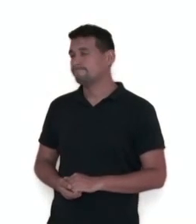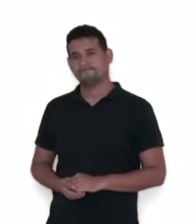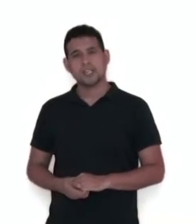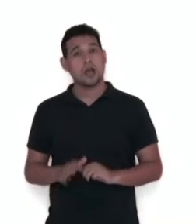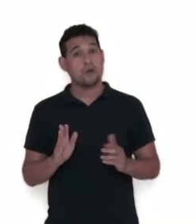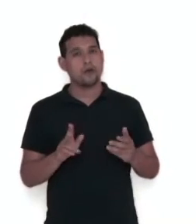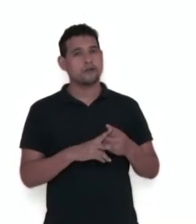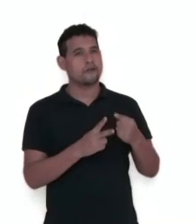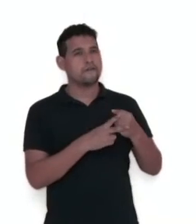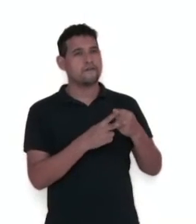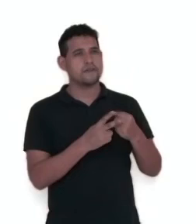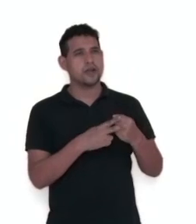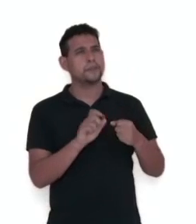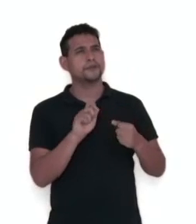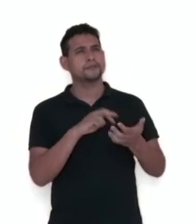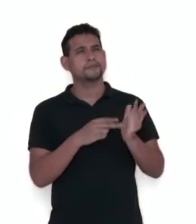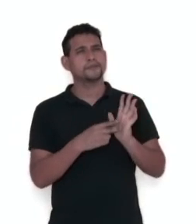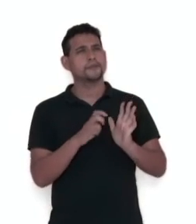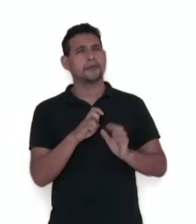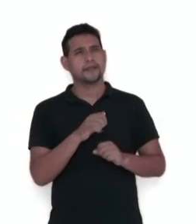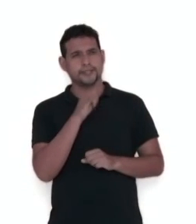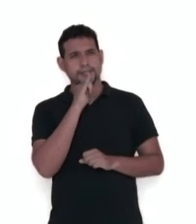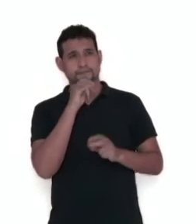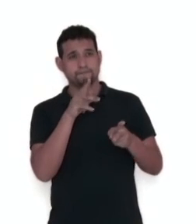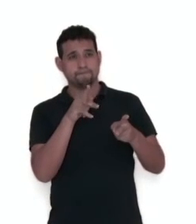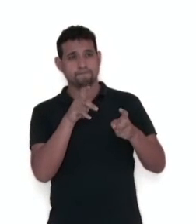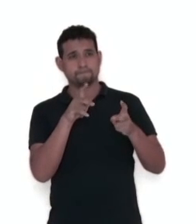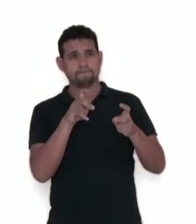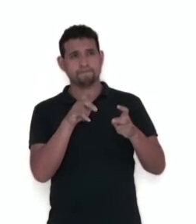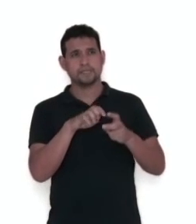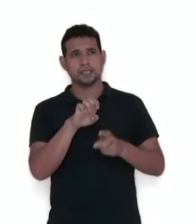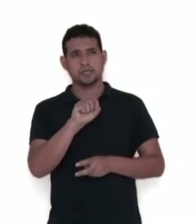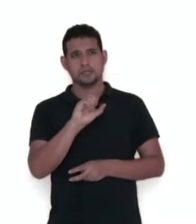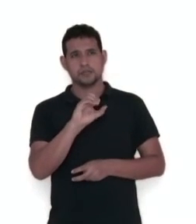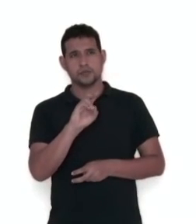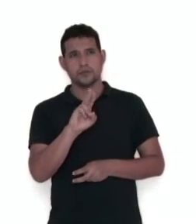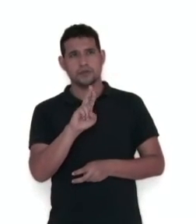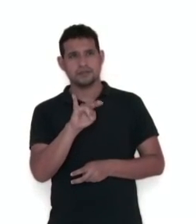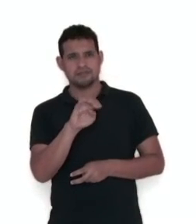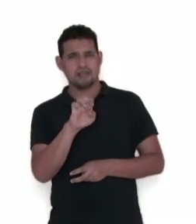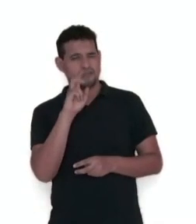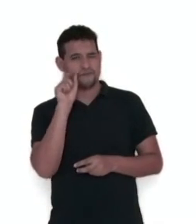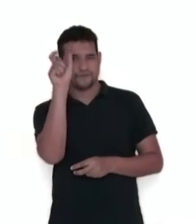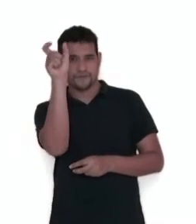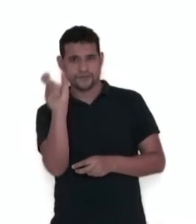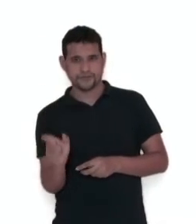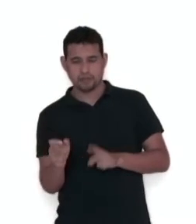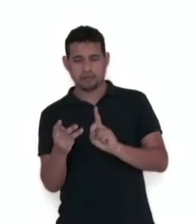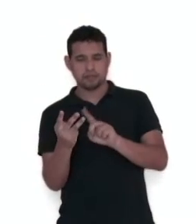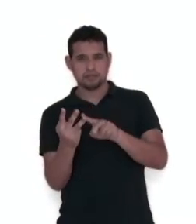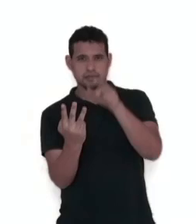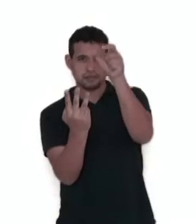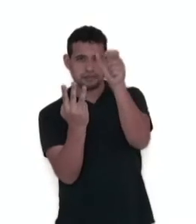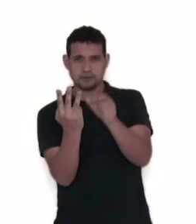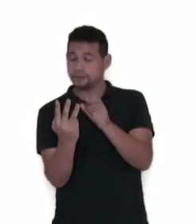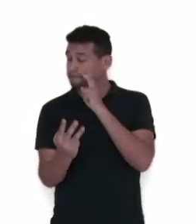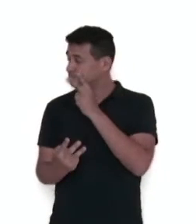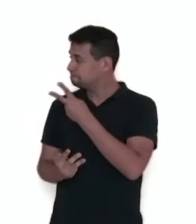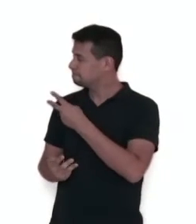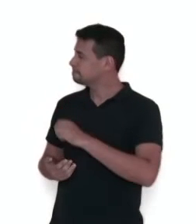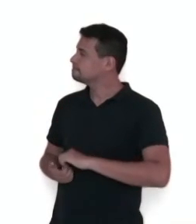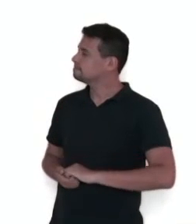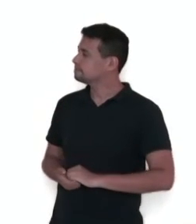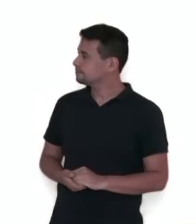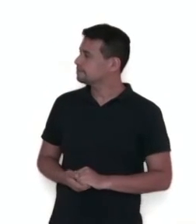escurrir-se, yo me escurrí, tú te escurriste, él o ella se escurrió, nosotros o